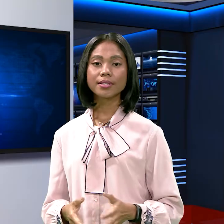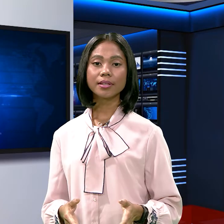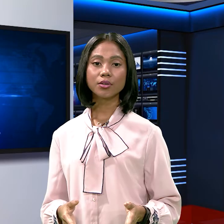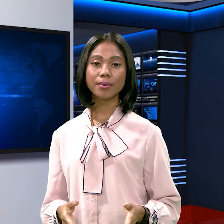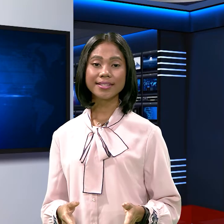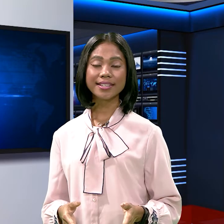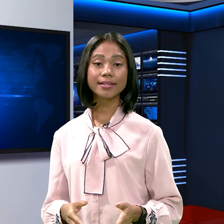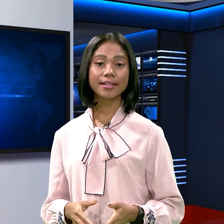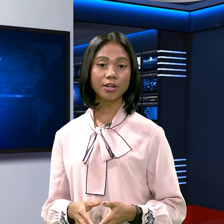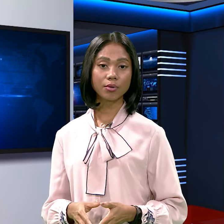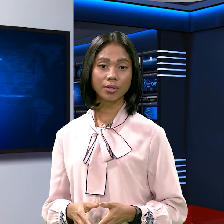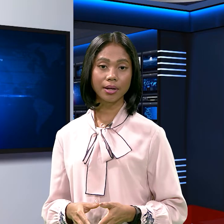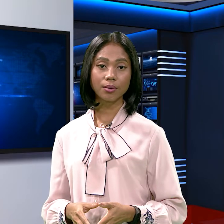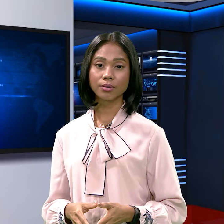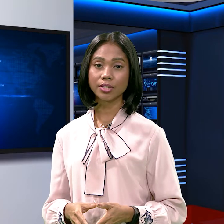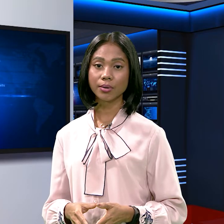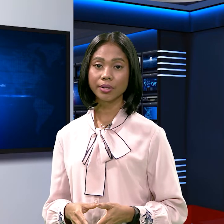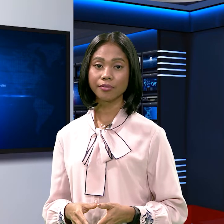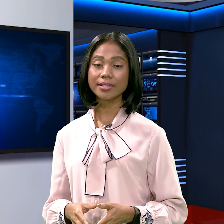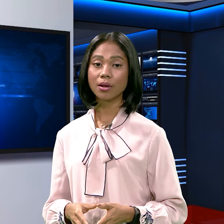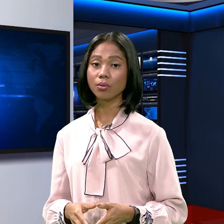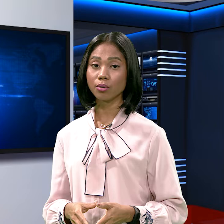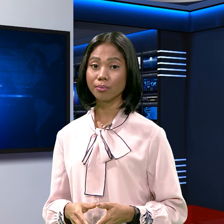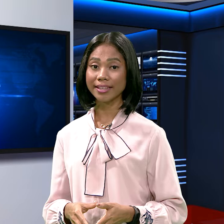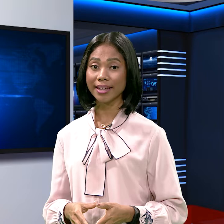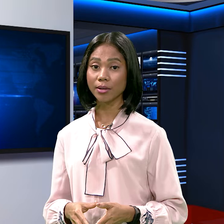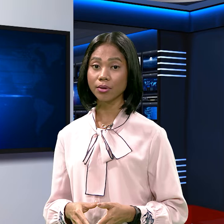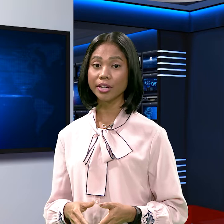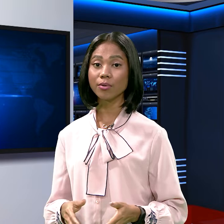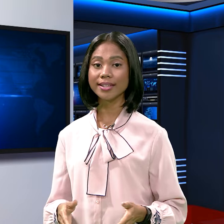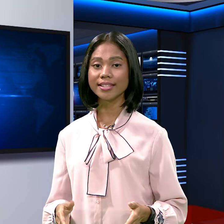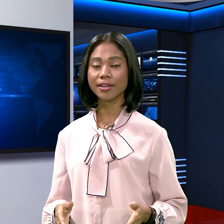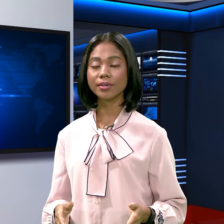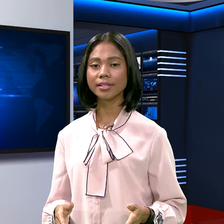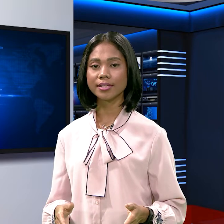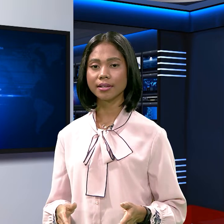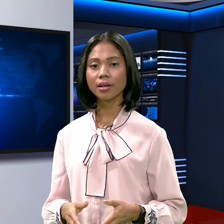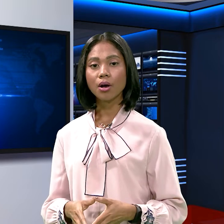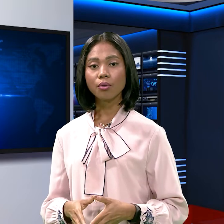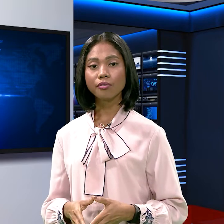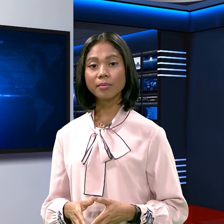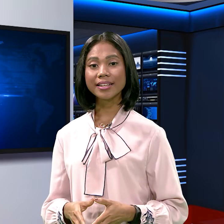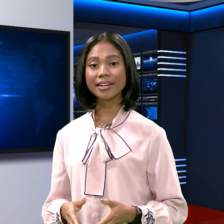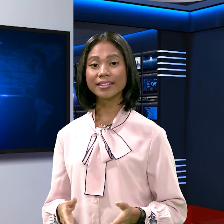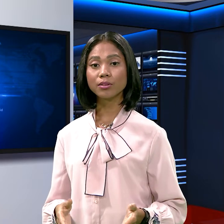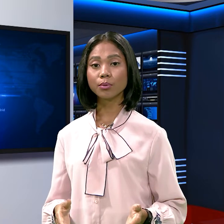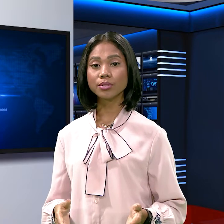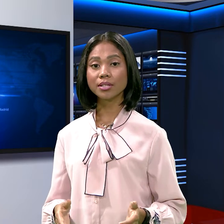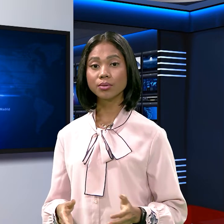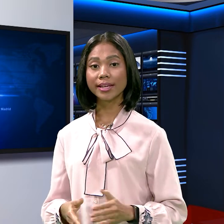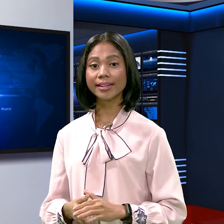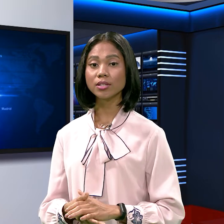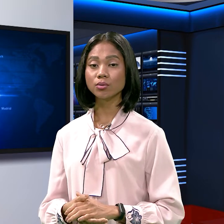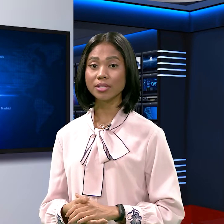é o presidente do brasil jair bolsonaro considerou de ficção ou documentário democracia inverter sem o filme retrata